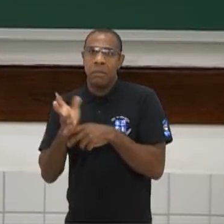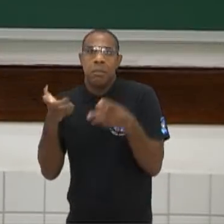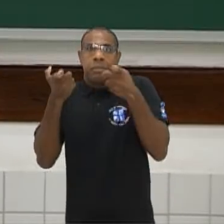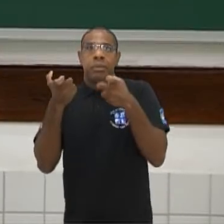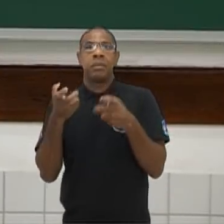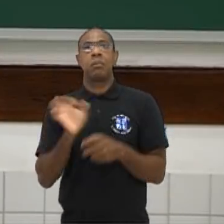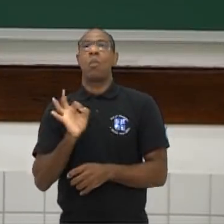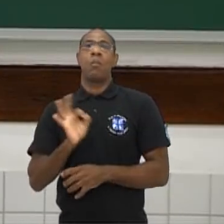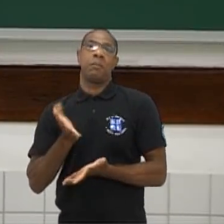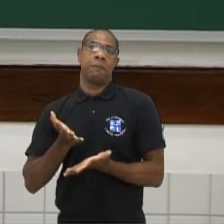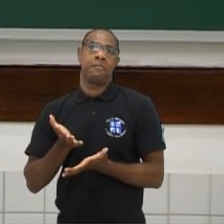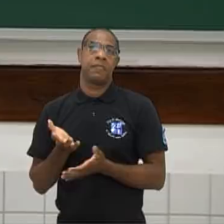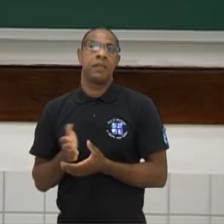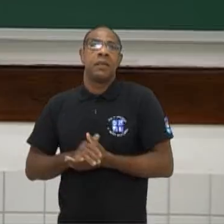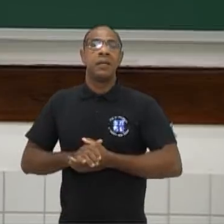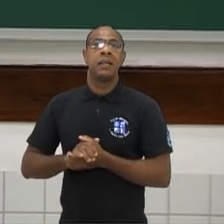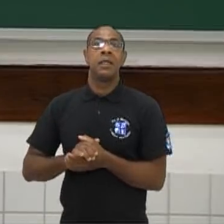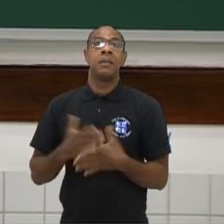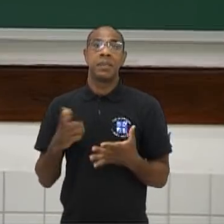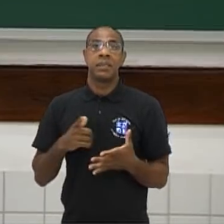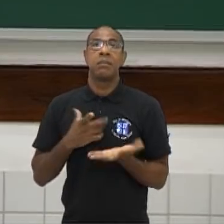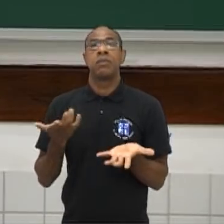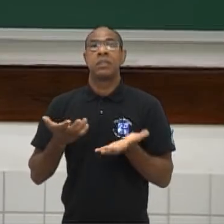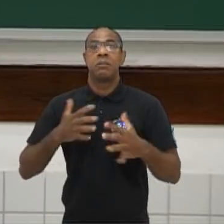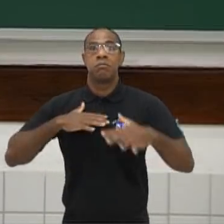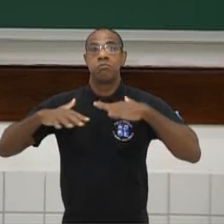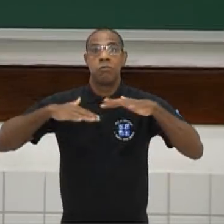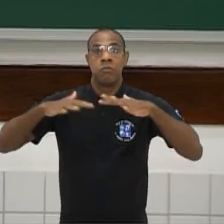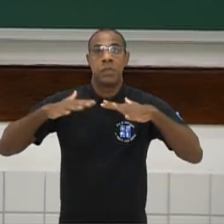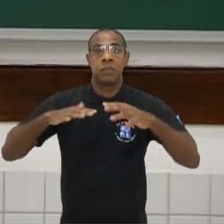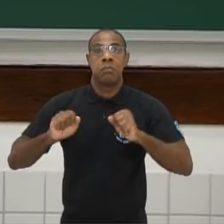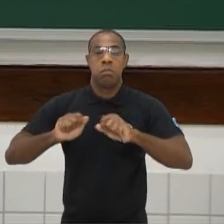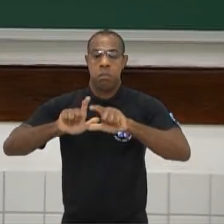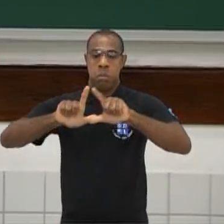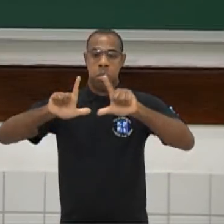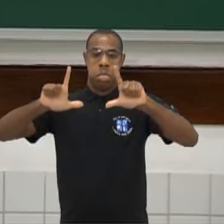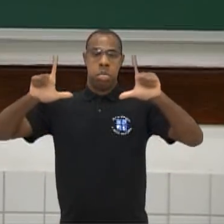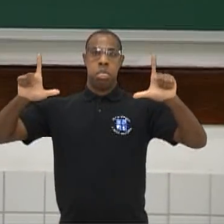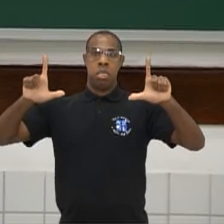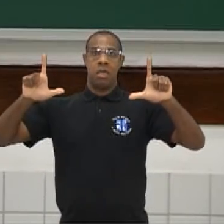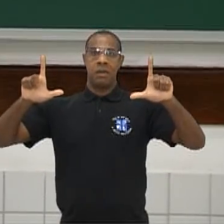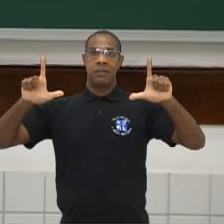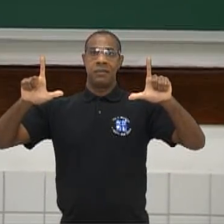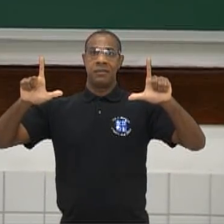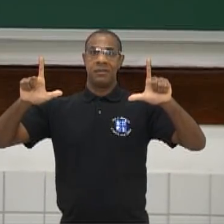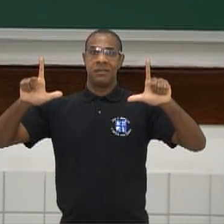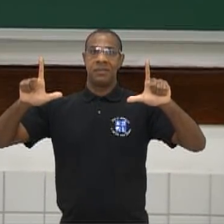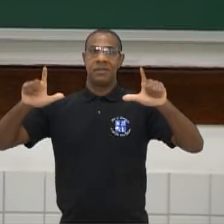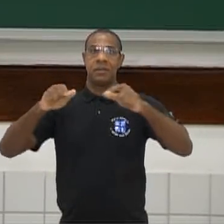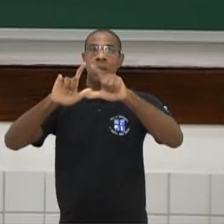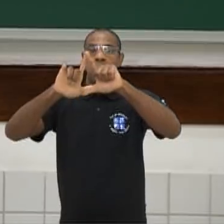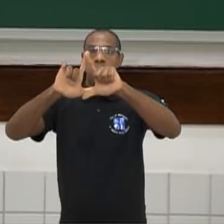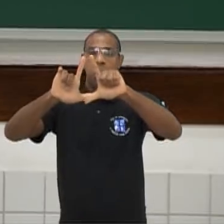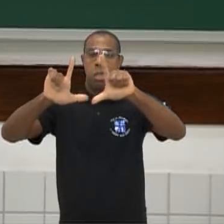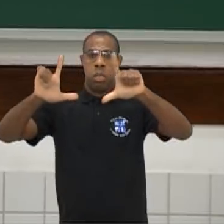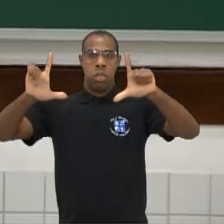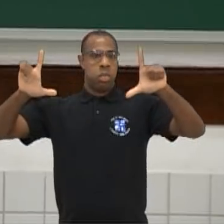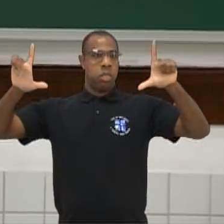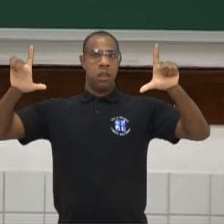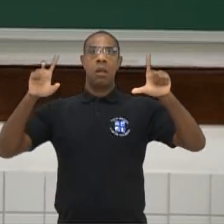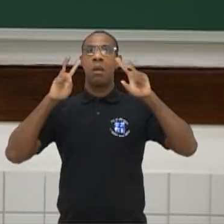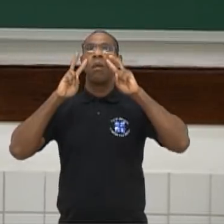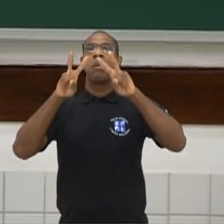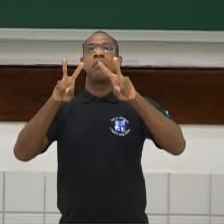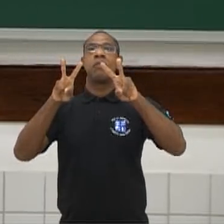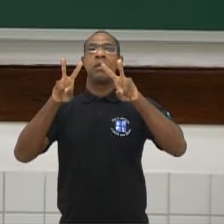efeito computacional extremamente amplo. A imagem que a gente acaba vendo ali no holograma, ela é mais simples e mais